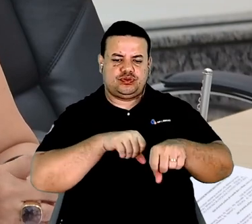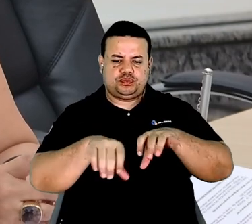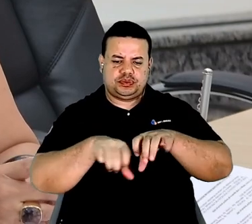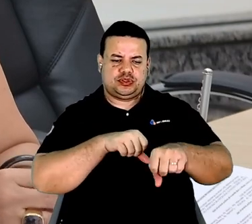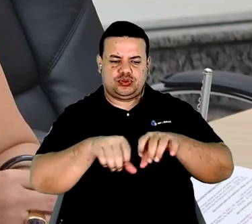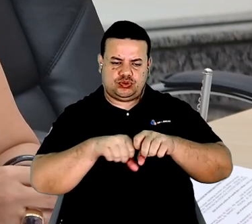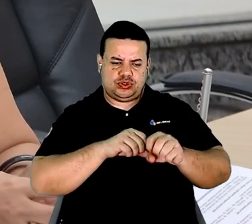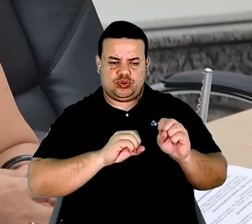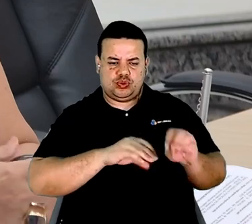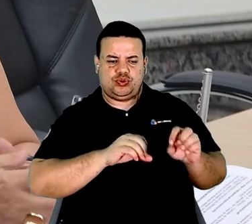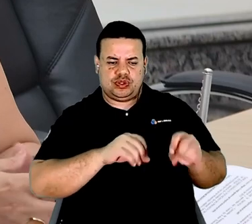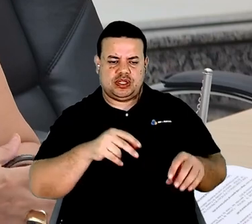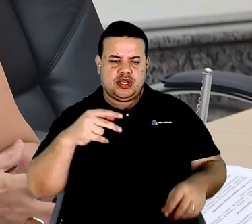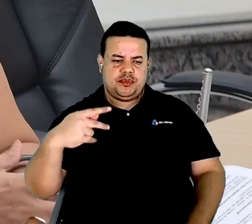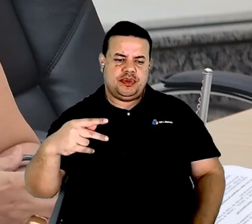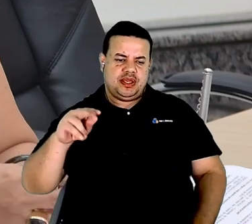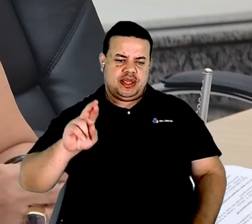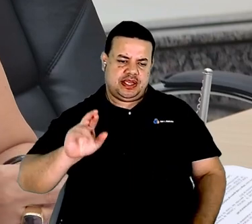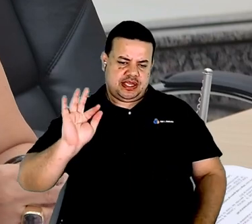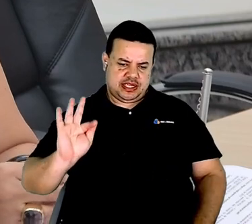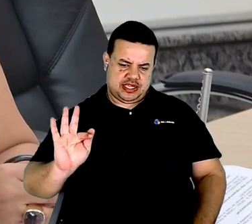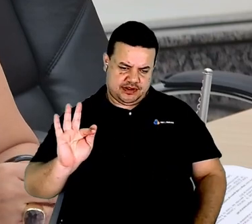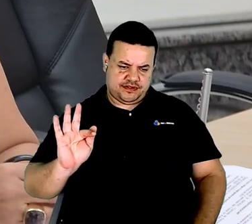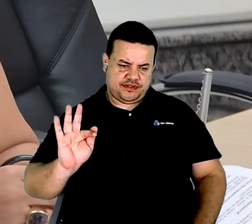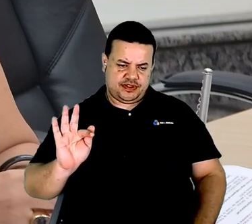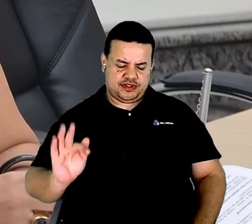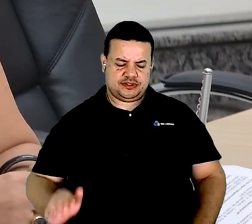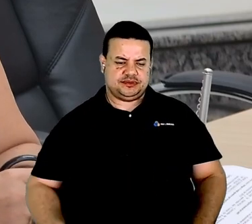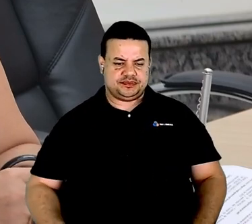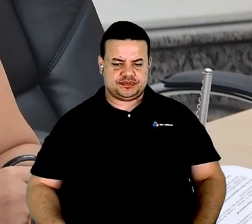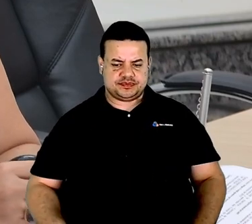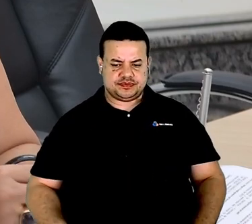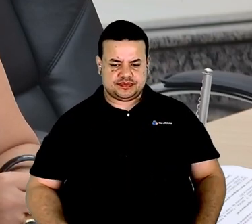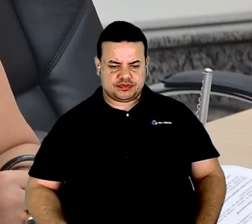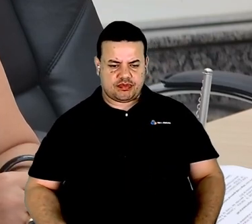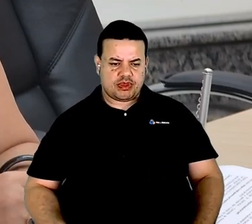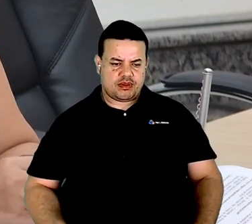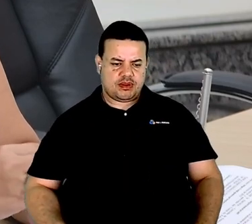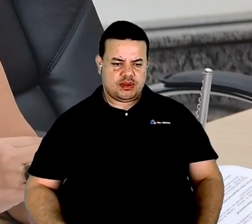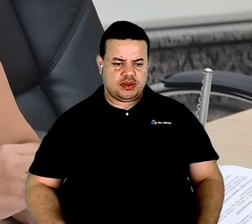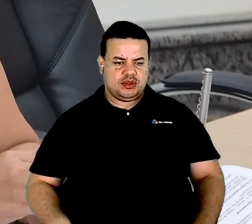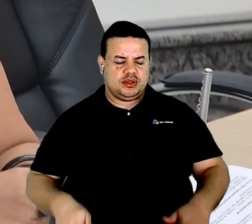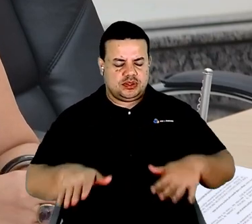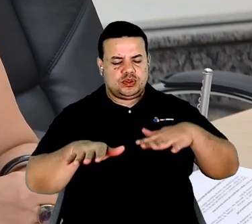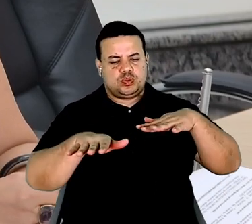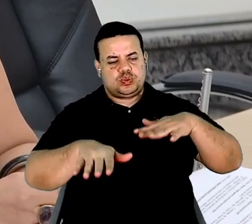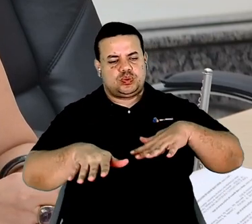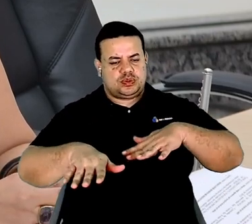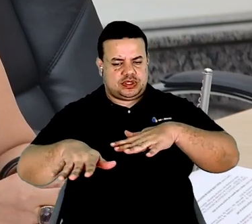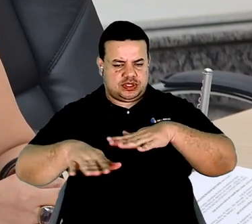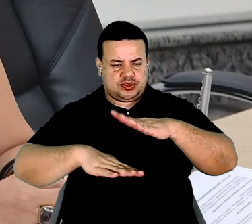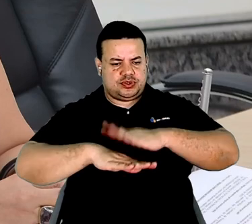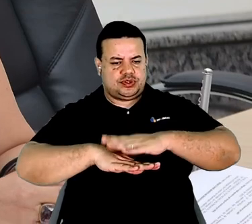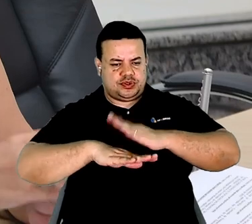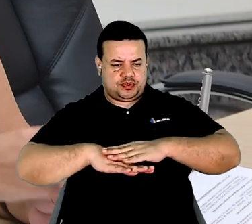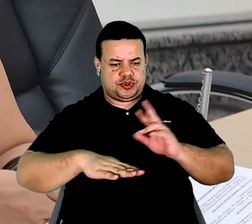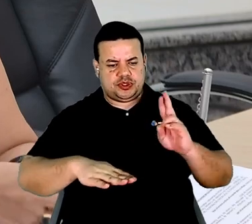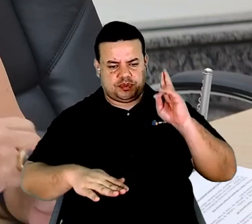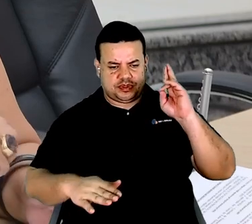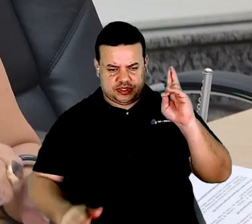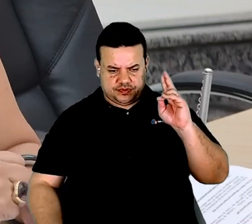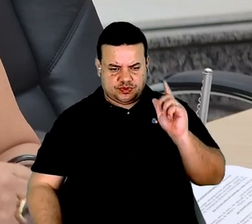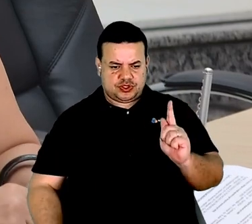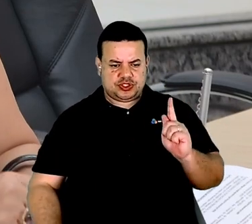PRF. Então, na conjuntura da qual o trânsito está sendo assumido pela Guarda Municipal